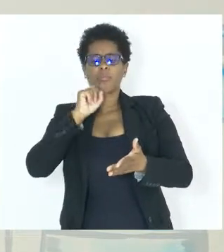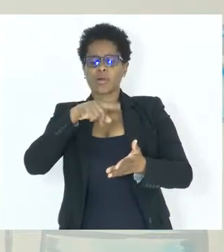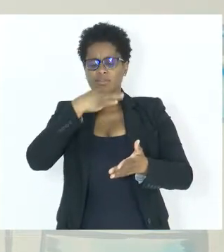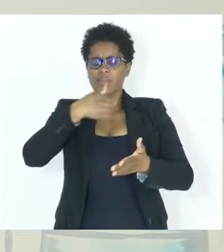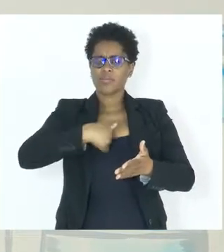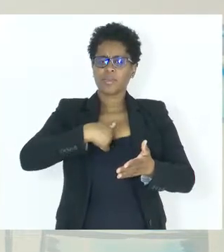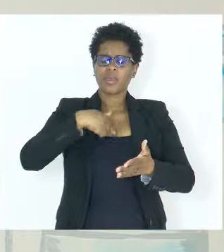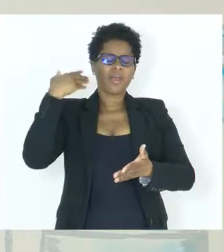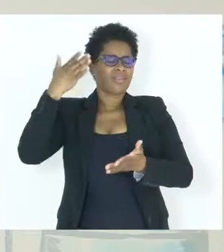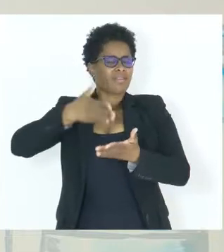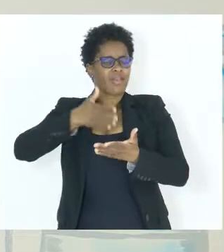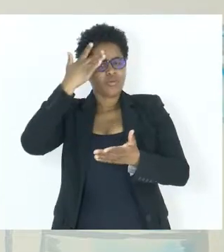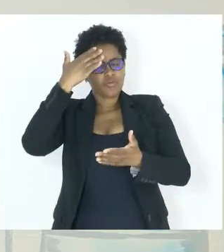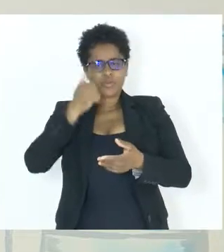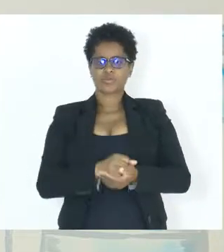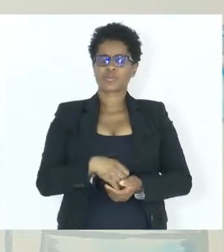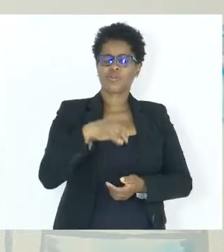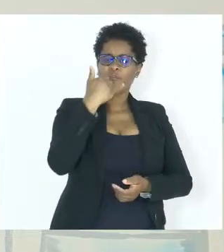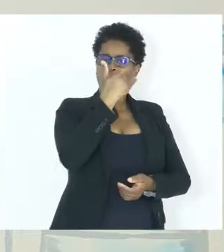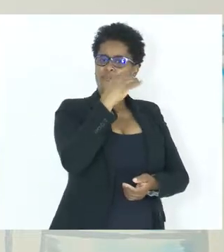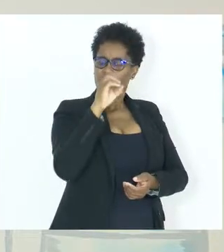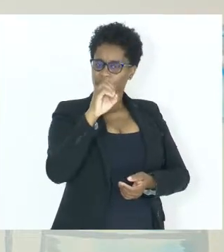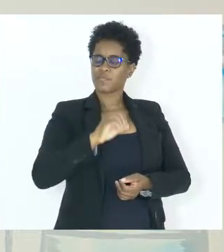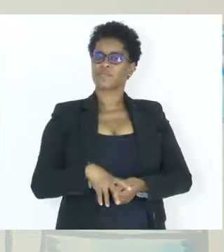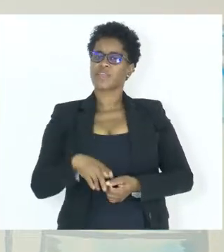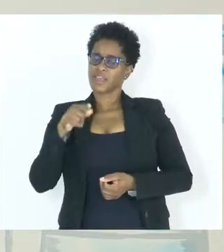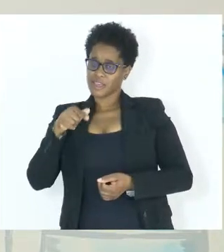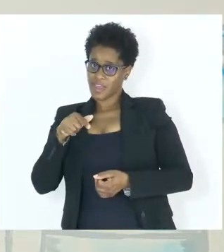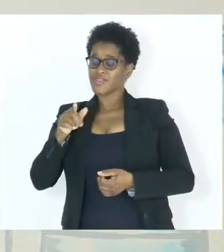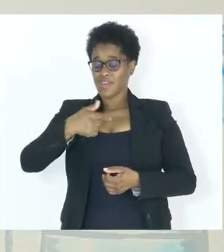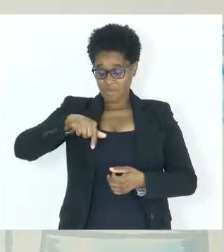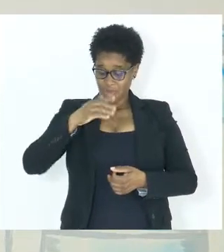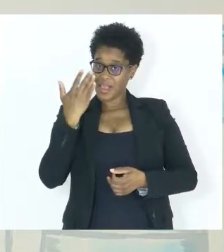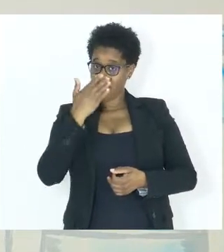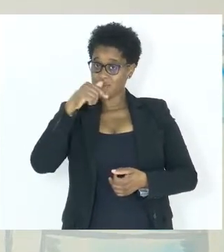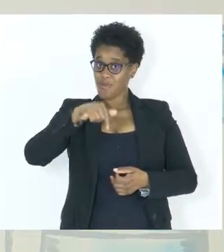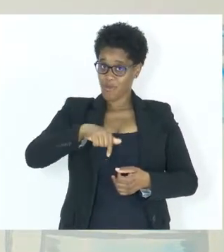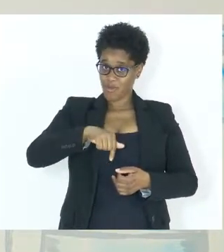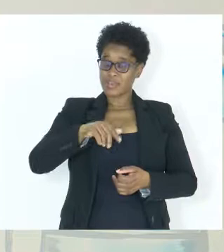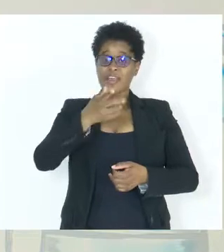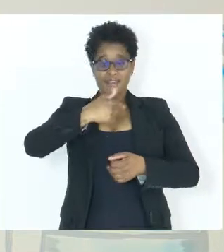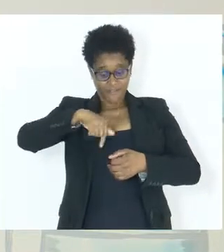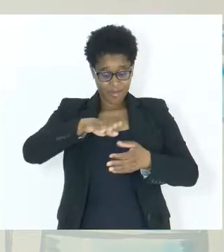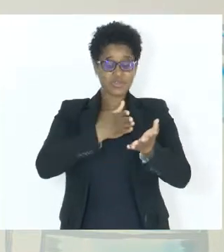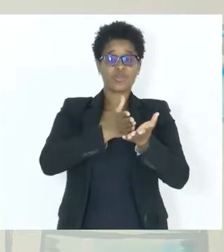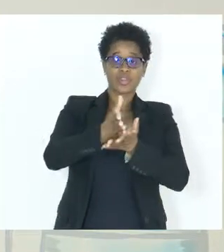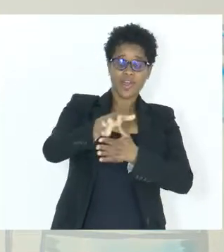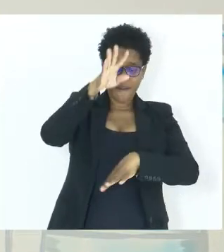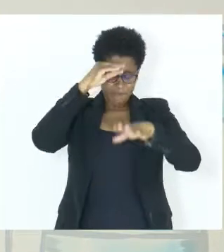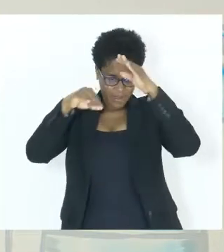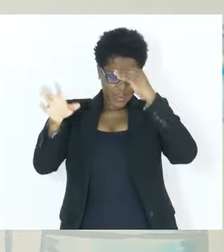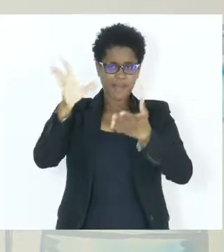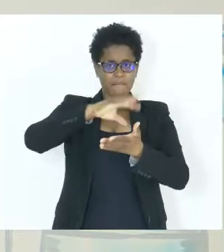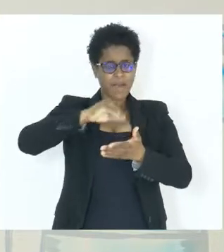o número 20º. E nesta nossa aula de hoje, vamos continuar a aprender